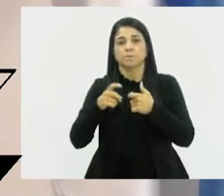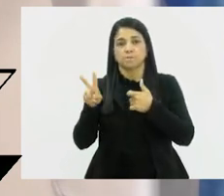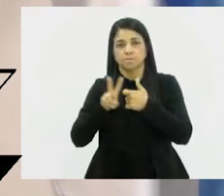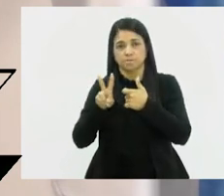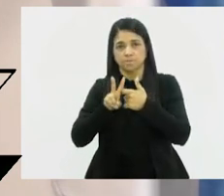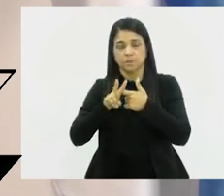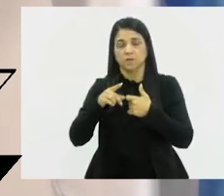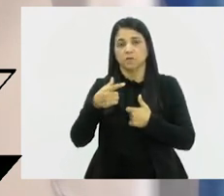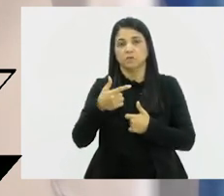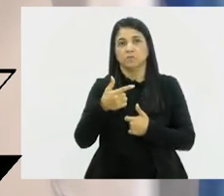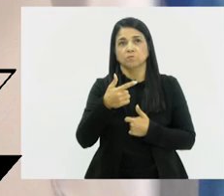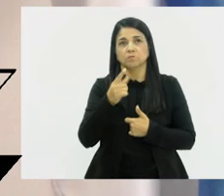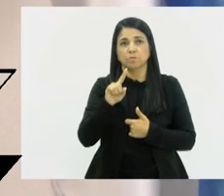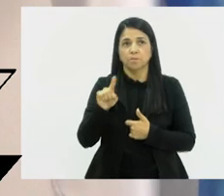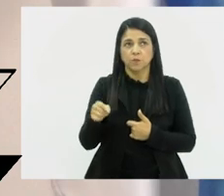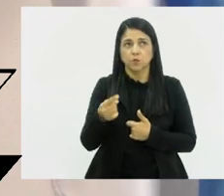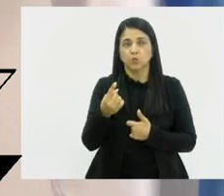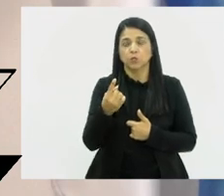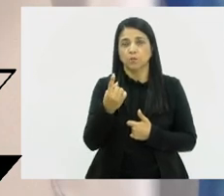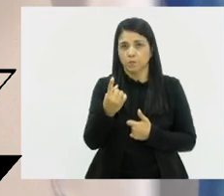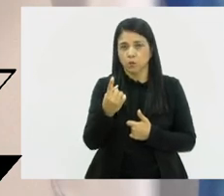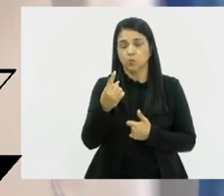1236. Talvez...